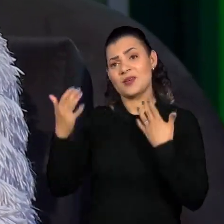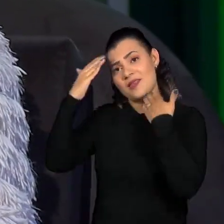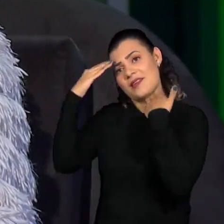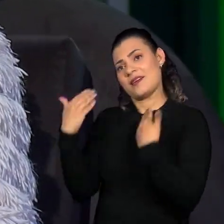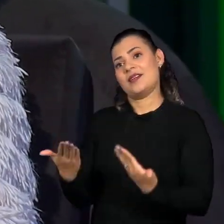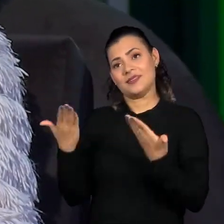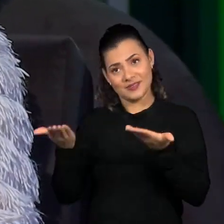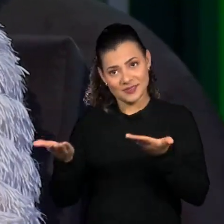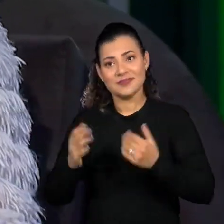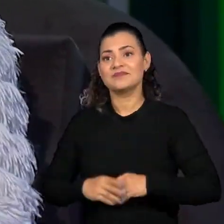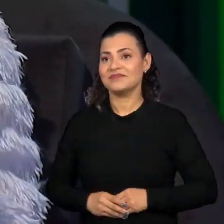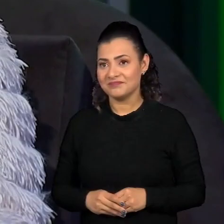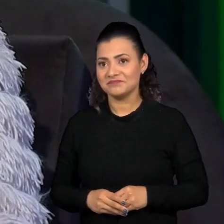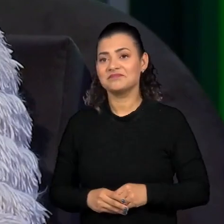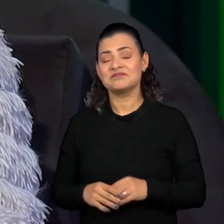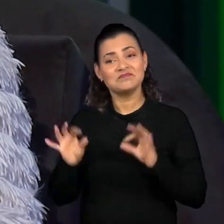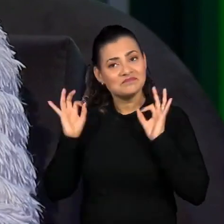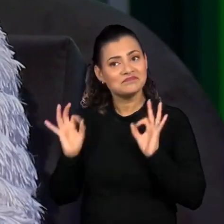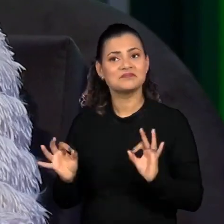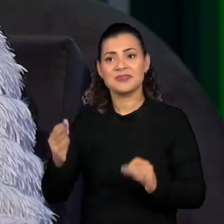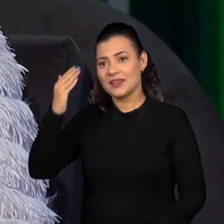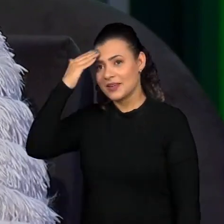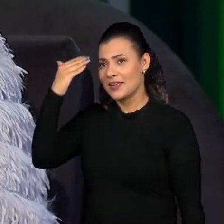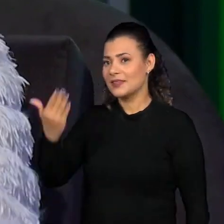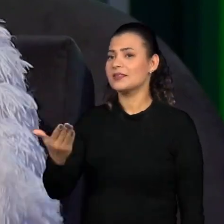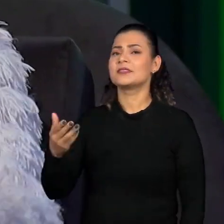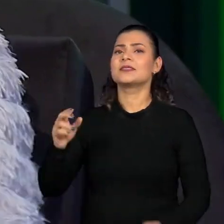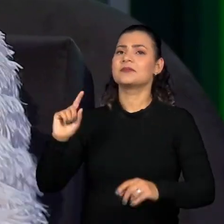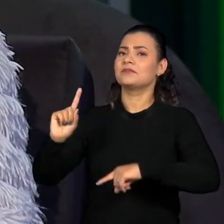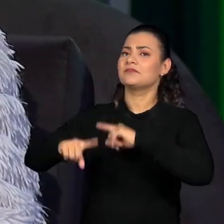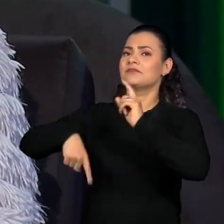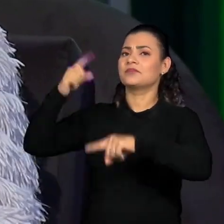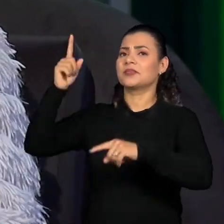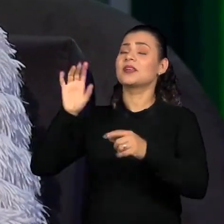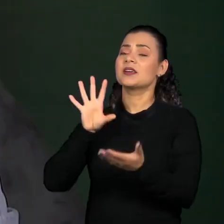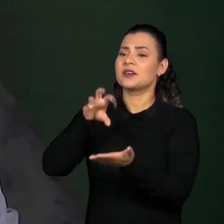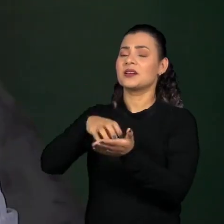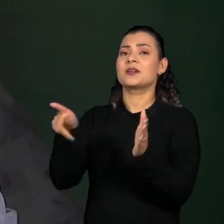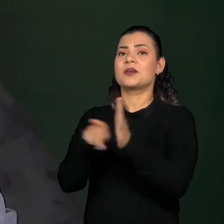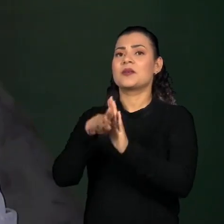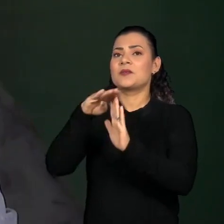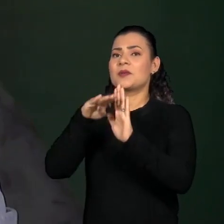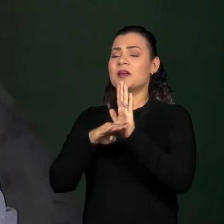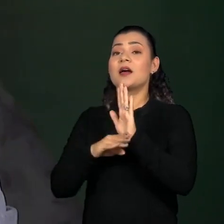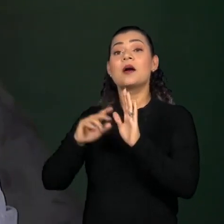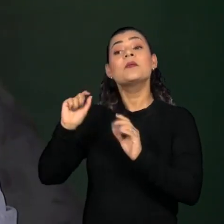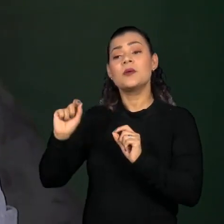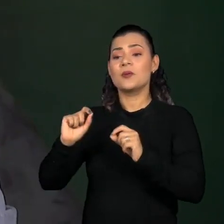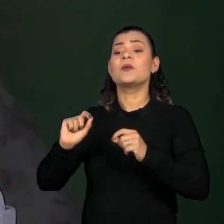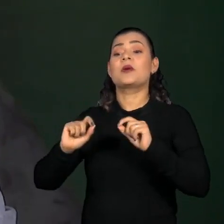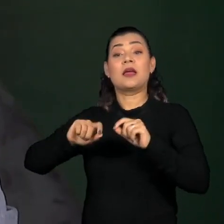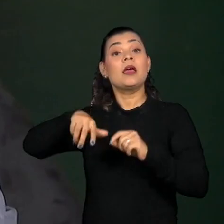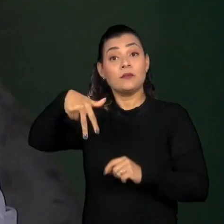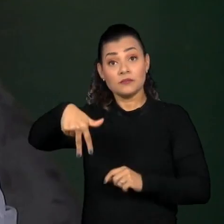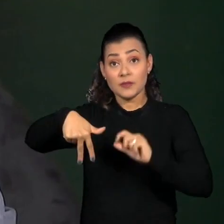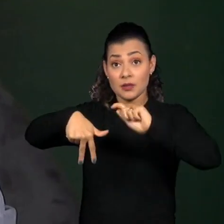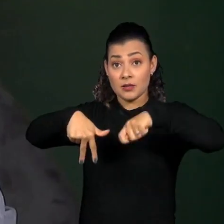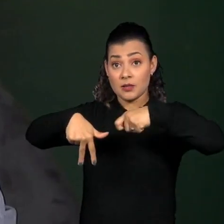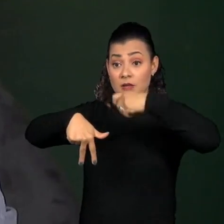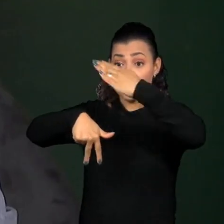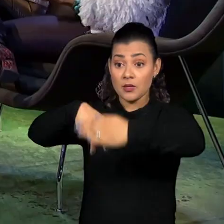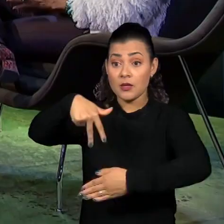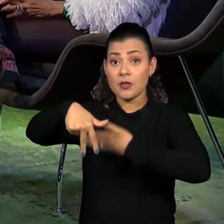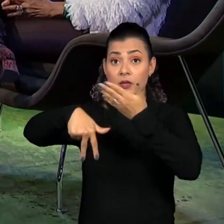agradecer e mesmo desejar vida longa ao Negros em Foco. É bom que o Negro em Foco ponha a